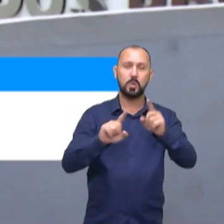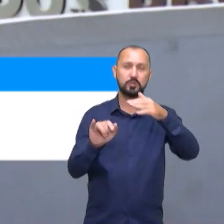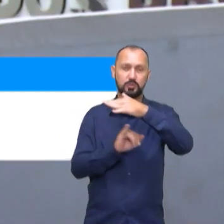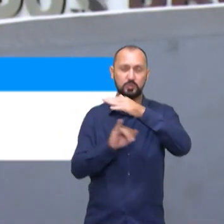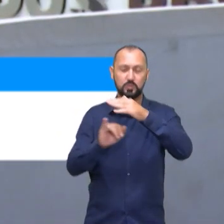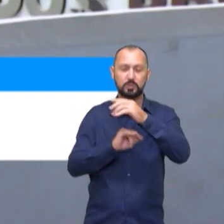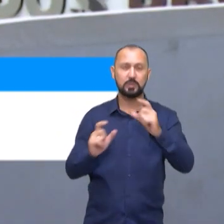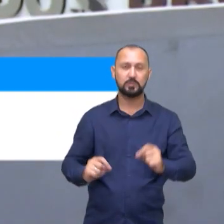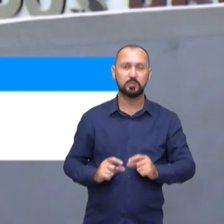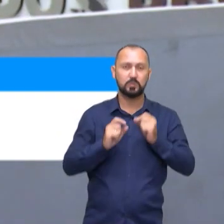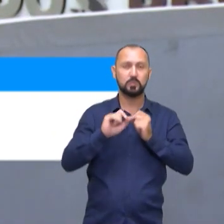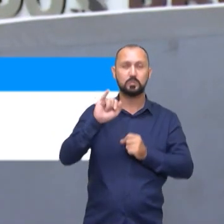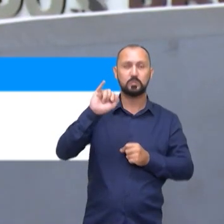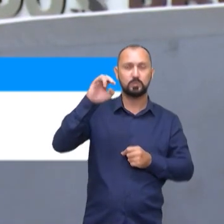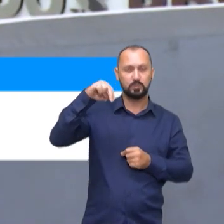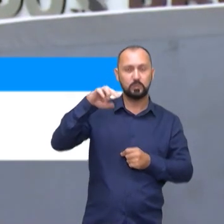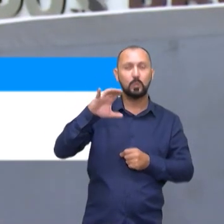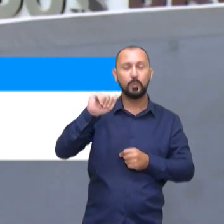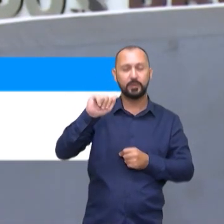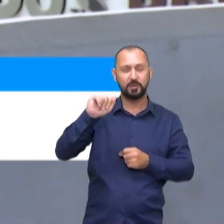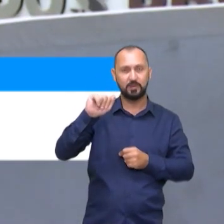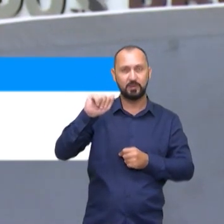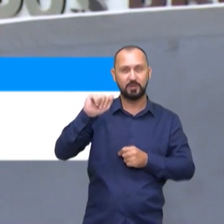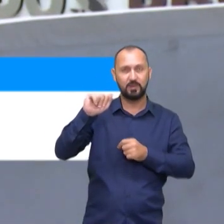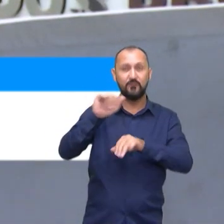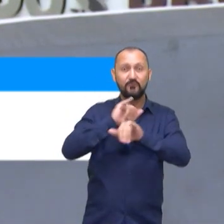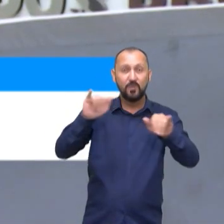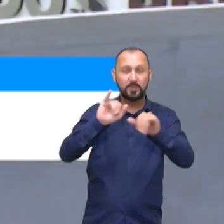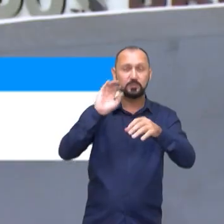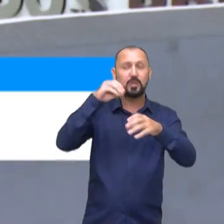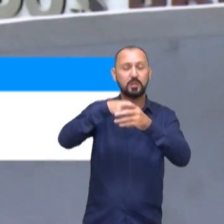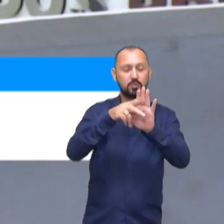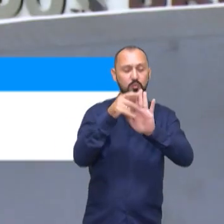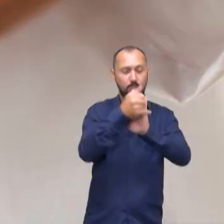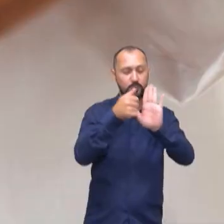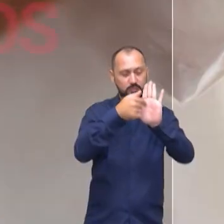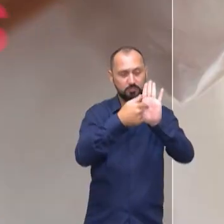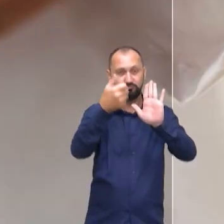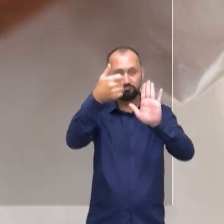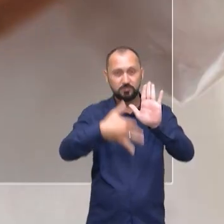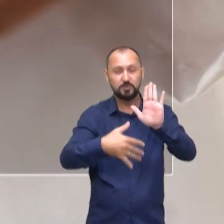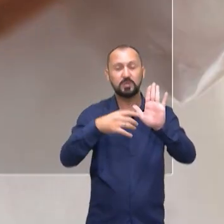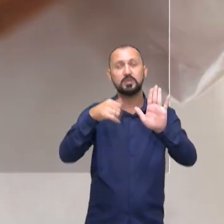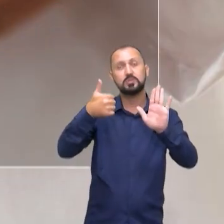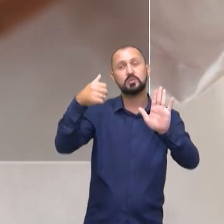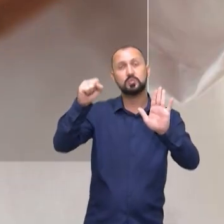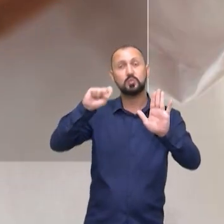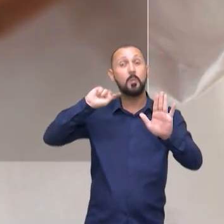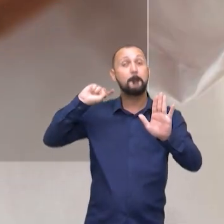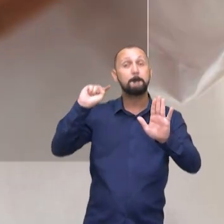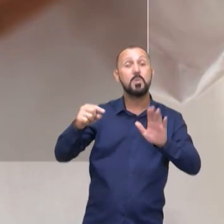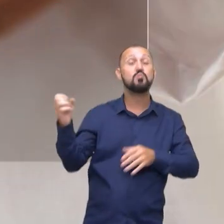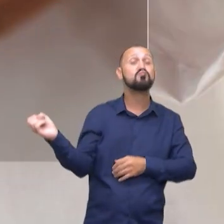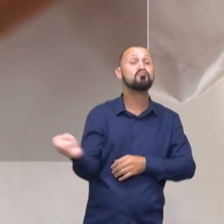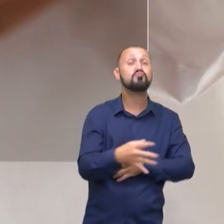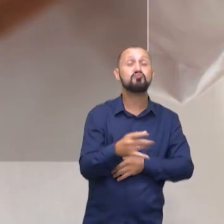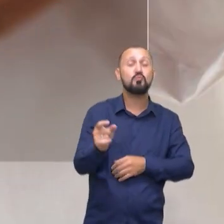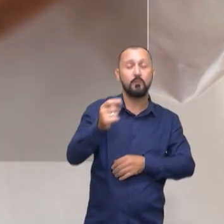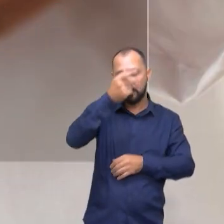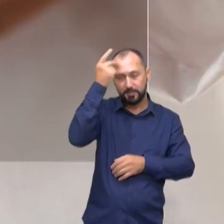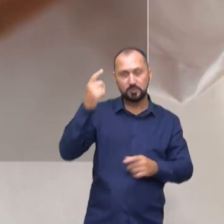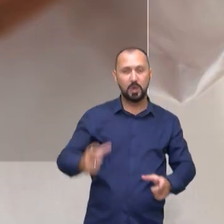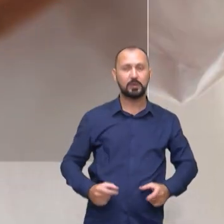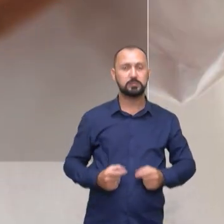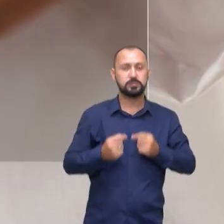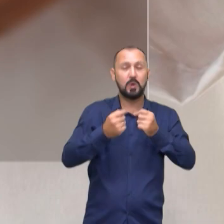do Instituto Nacional de Câncer, o INCA, foram citados no projeto. Em 2020, o INCA estimou quase 18 mil